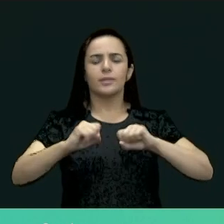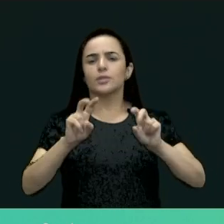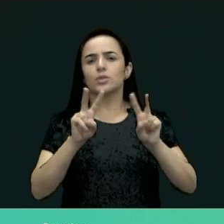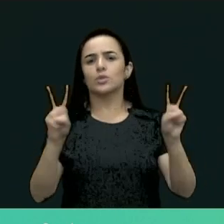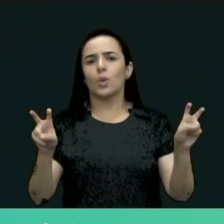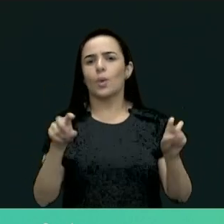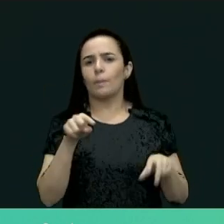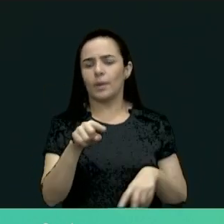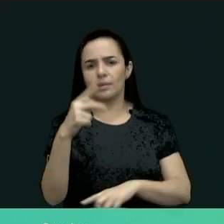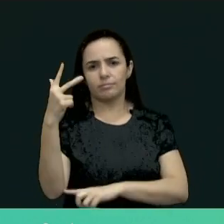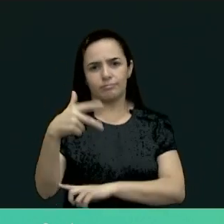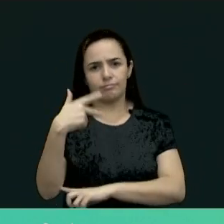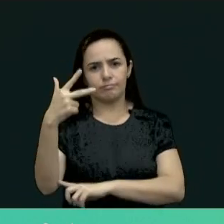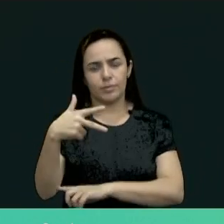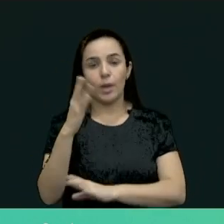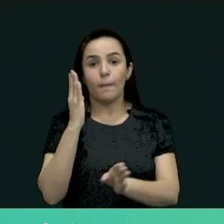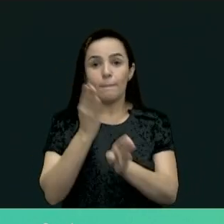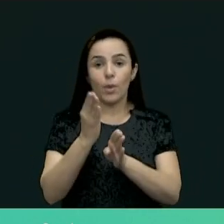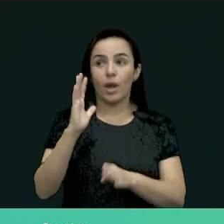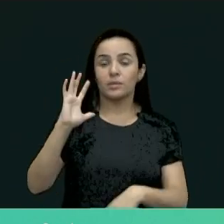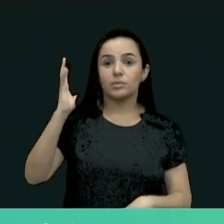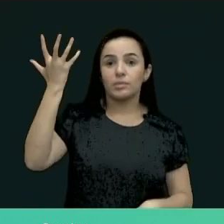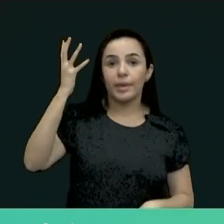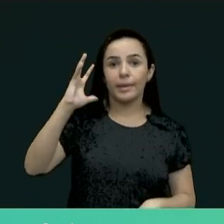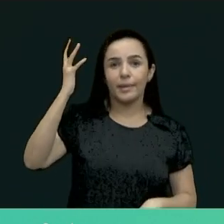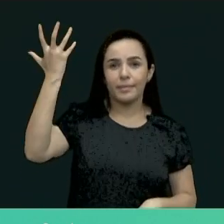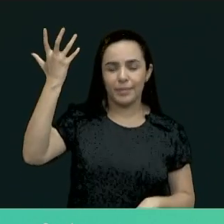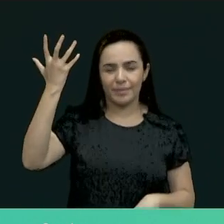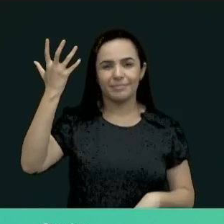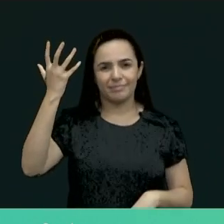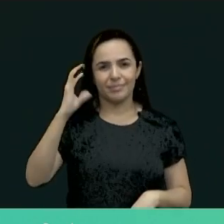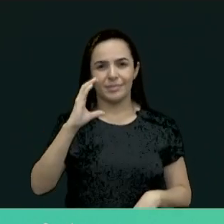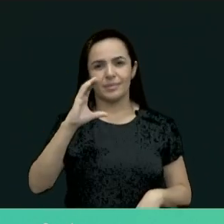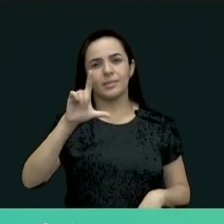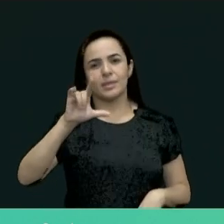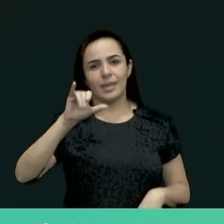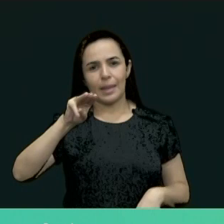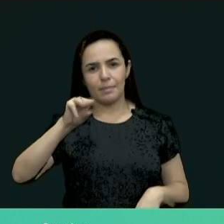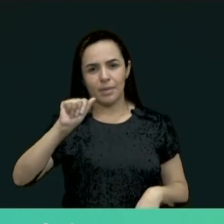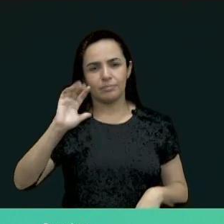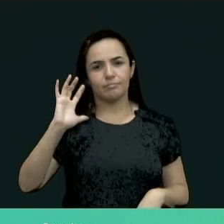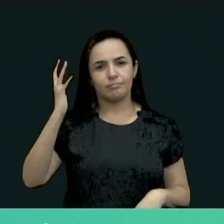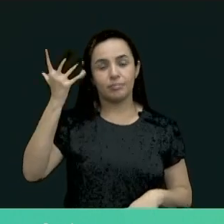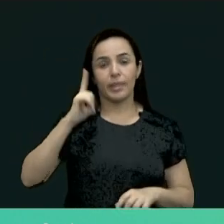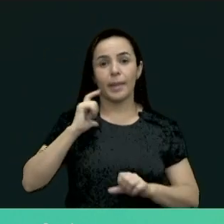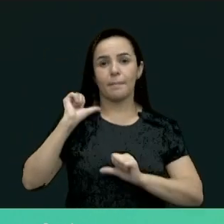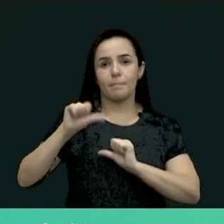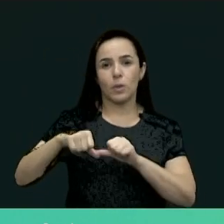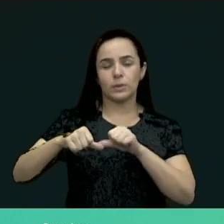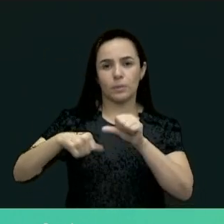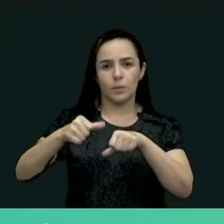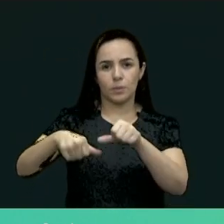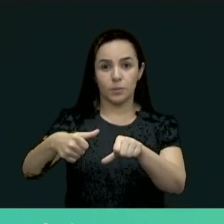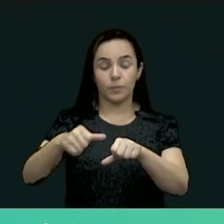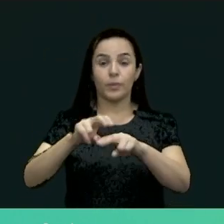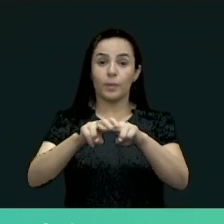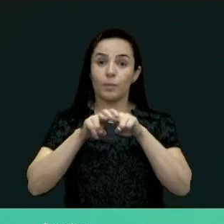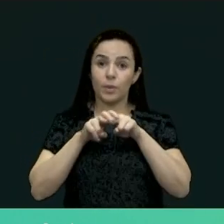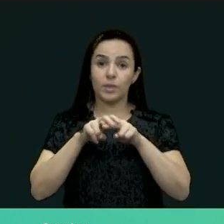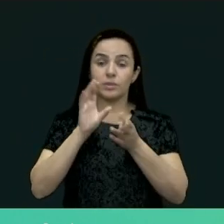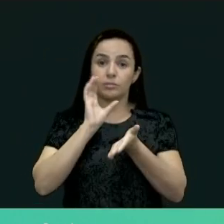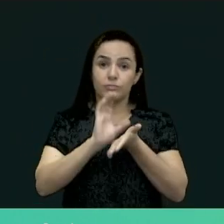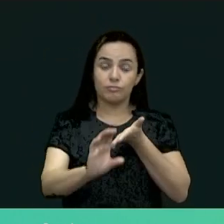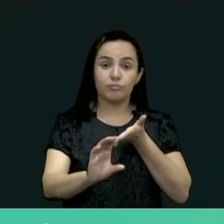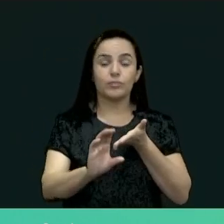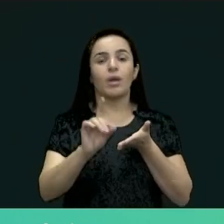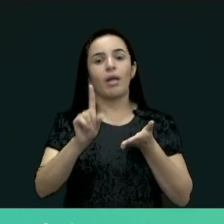acirramento do clima, das discussões associadas às mudanças climáticas, e os investimentos em